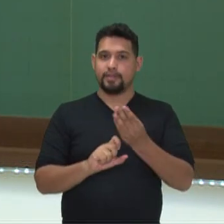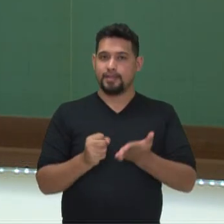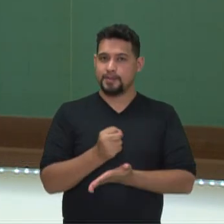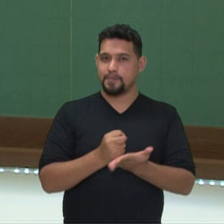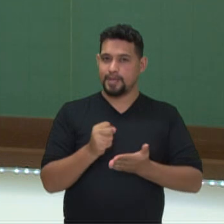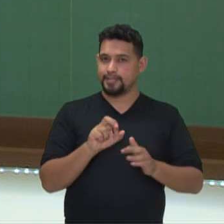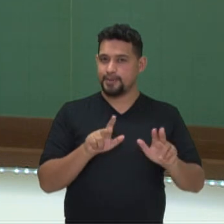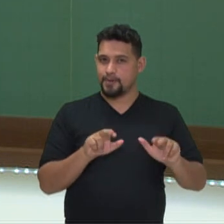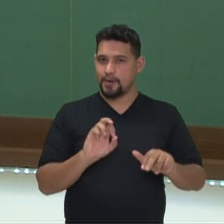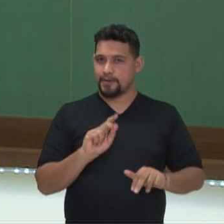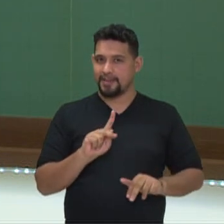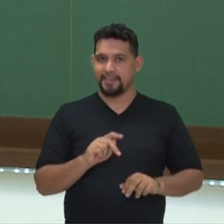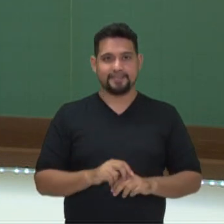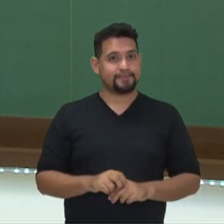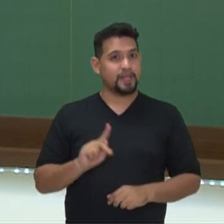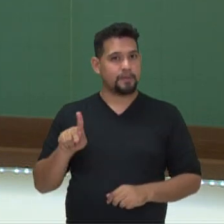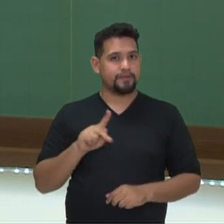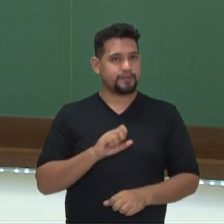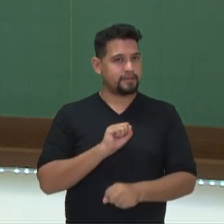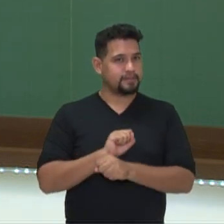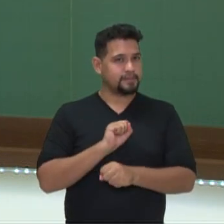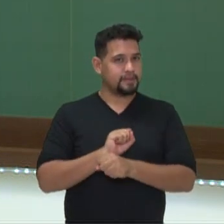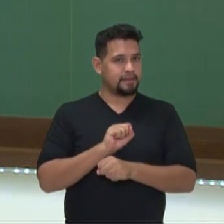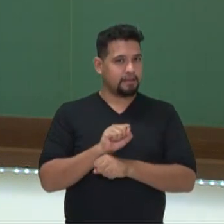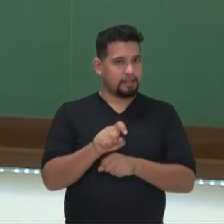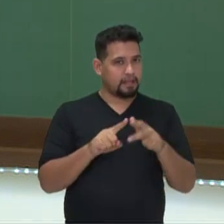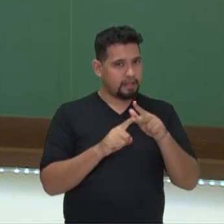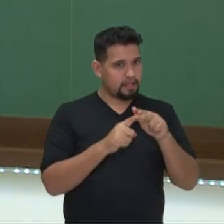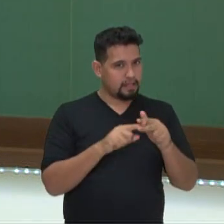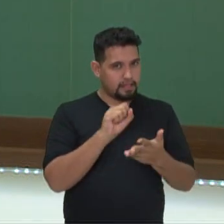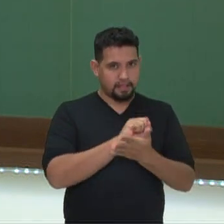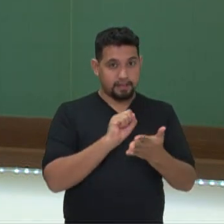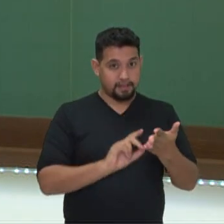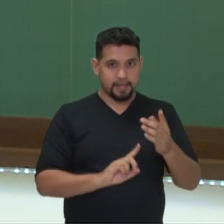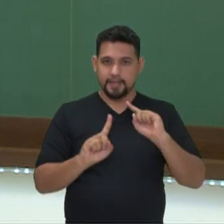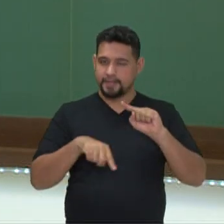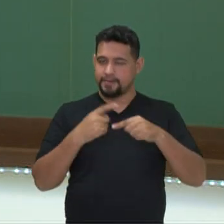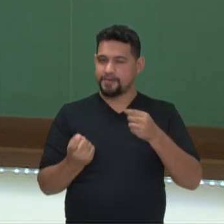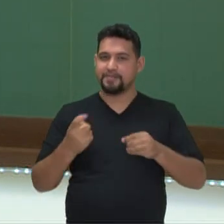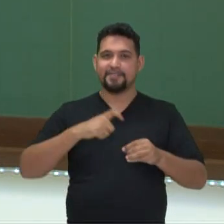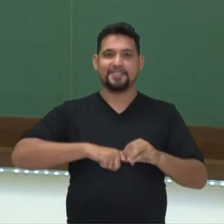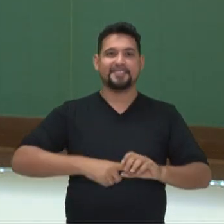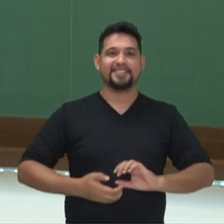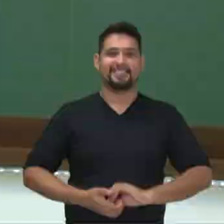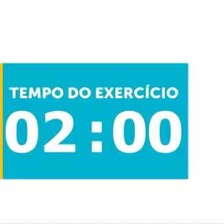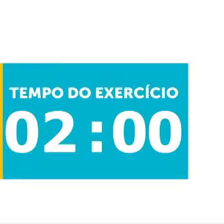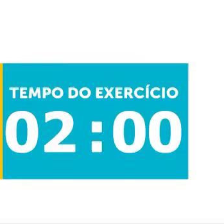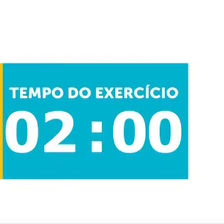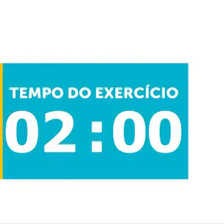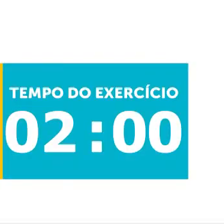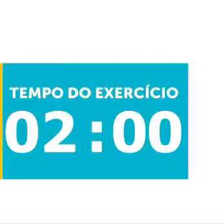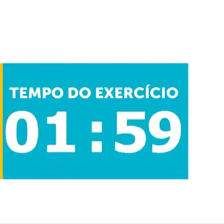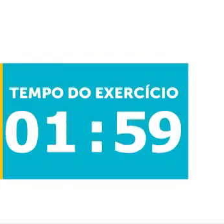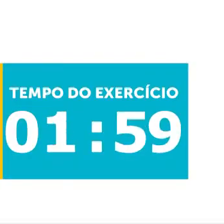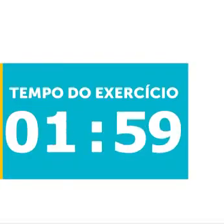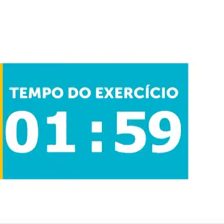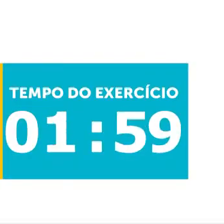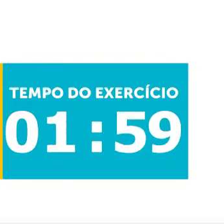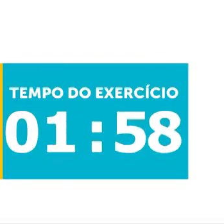base, ok? Então, a professora vai dar um tempinho para vocês resolverem e já voltamos.